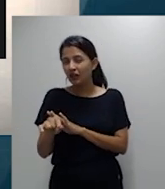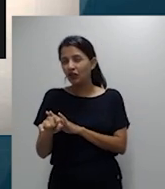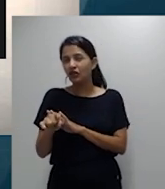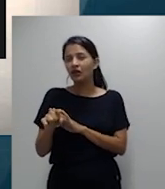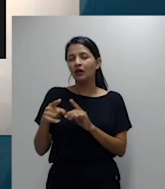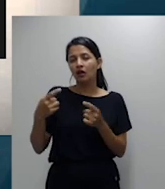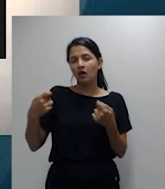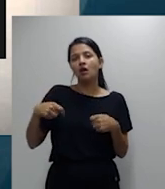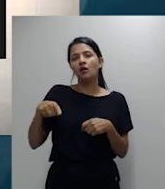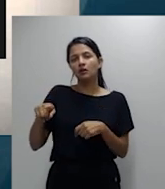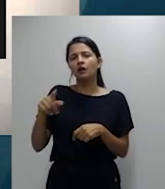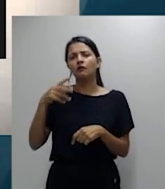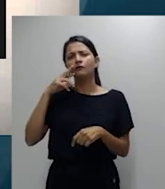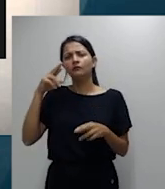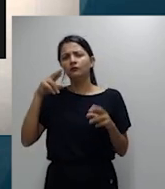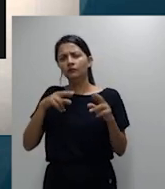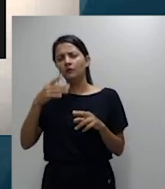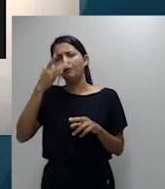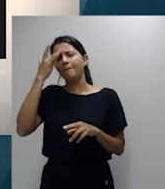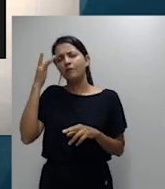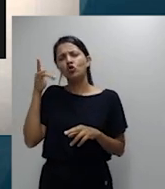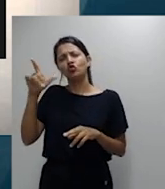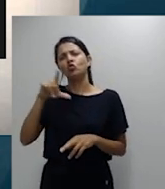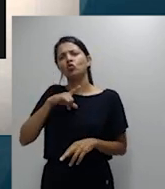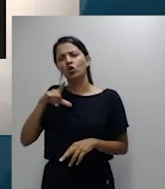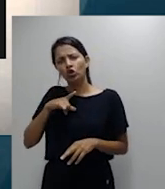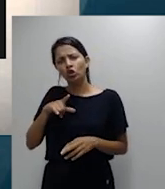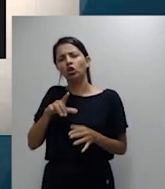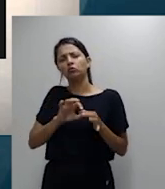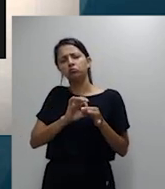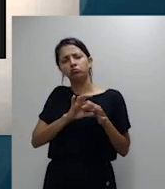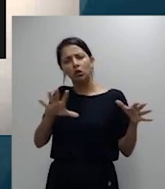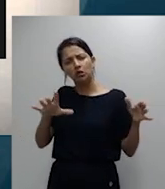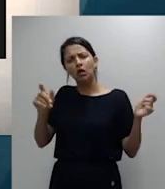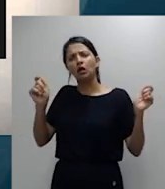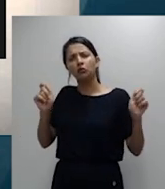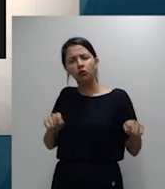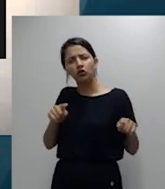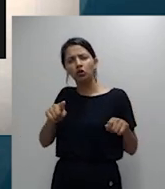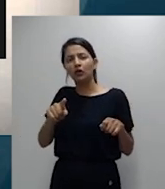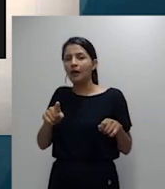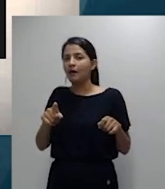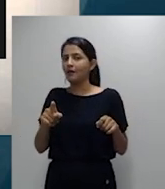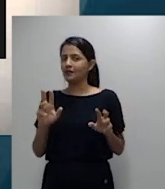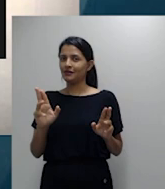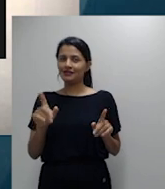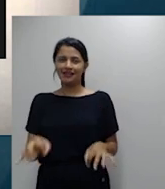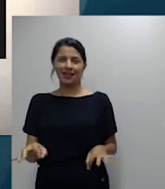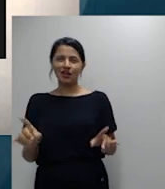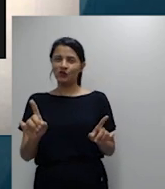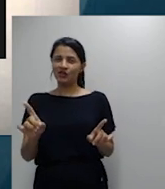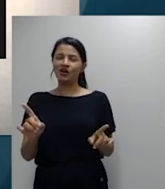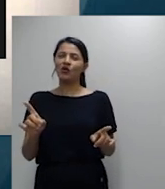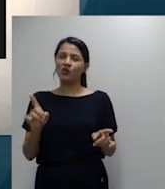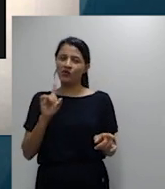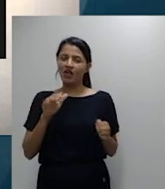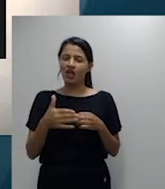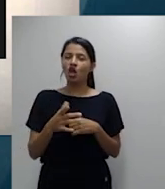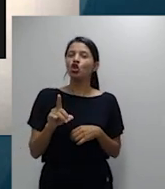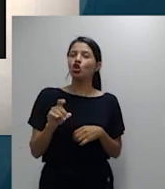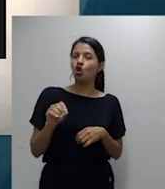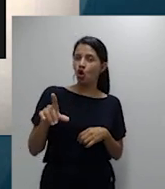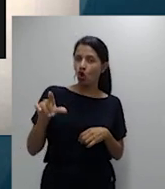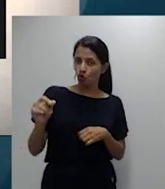usava havia curar de alguém havia autorizado de forma e mediante bolo pagamento